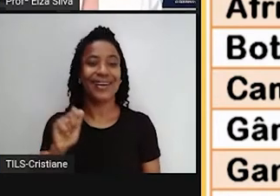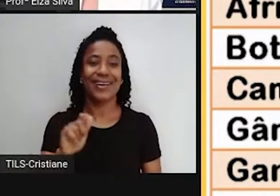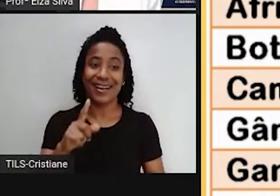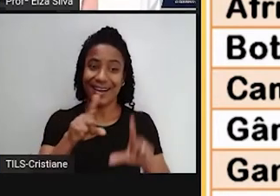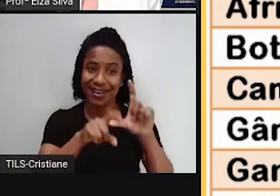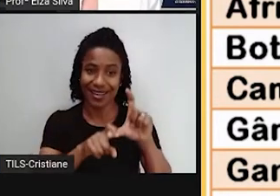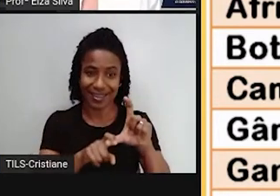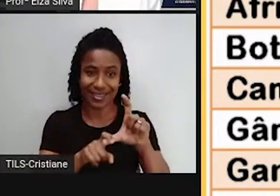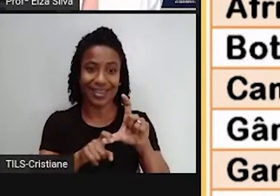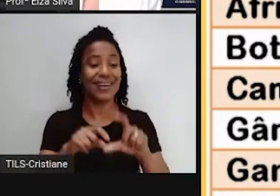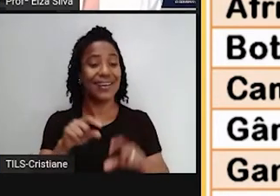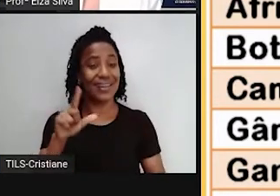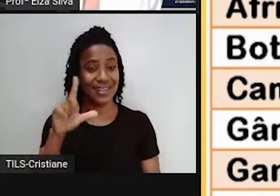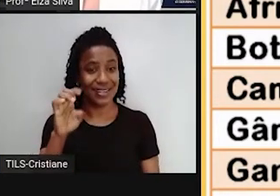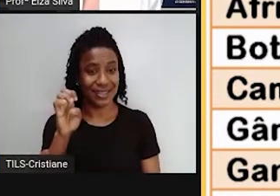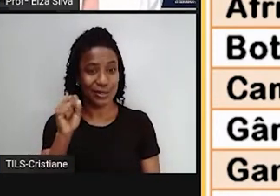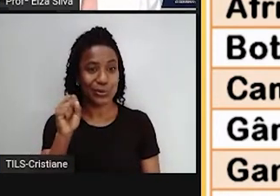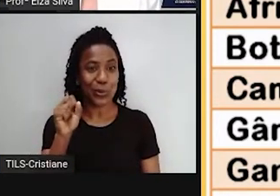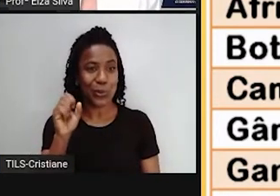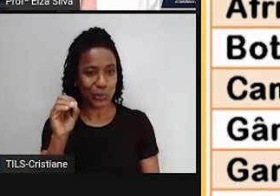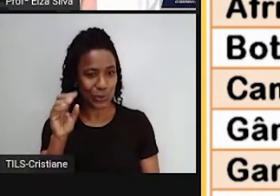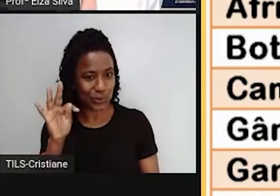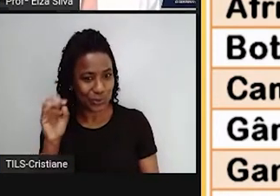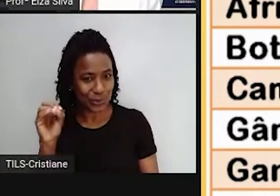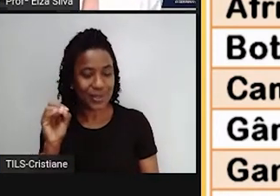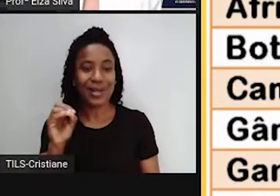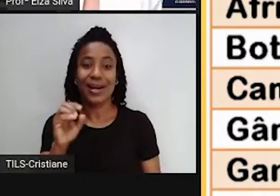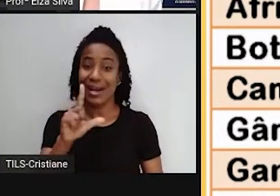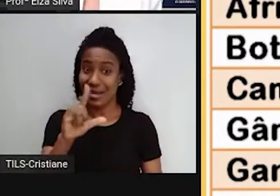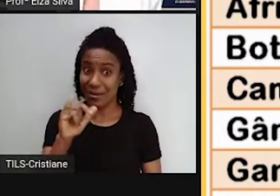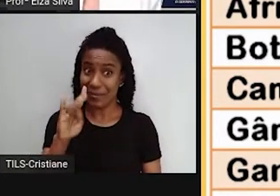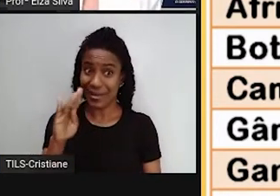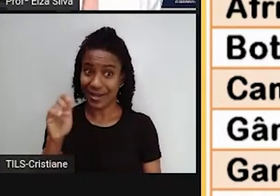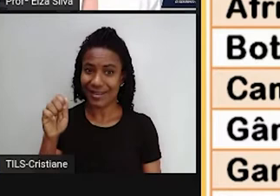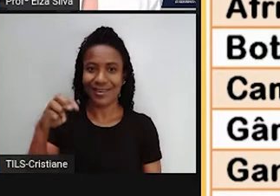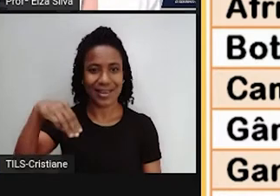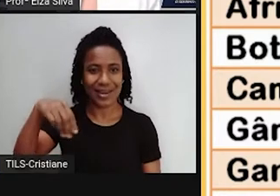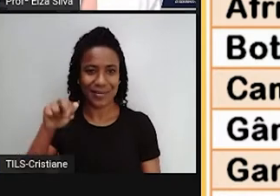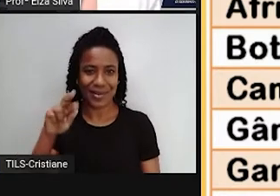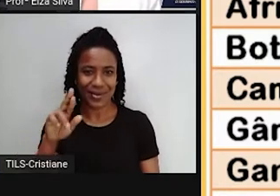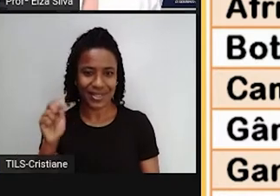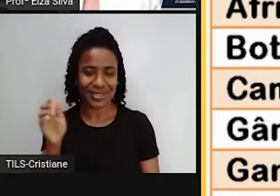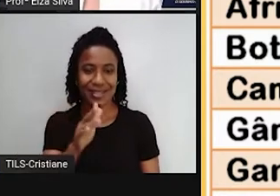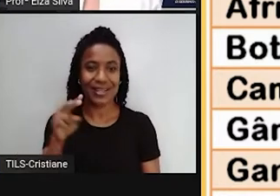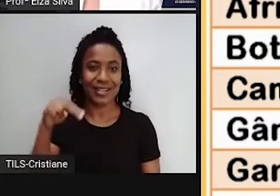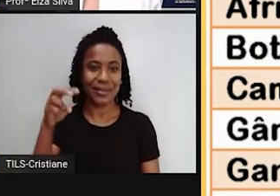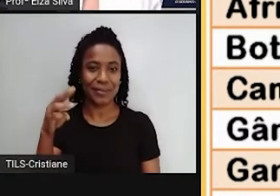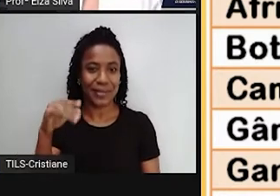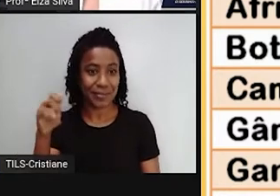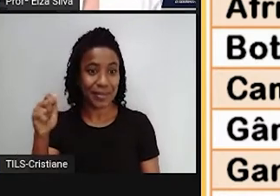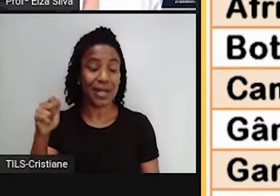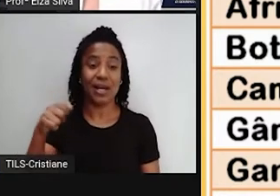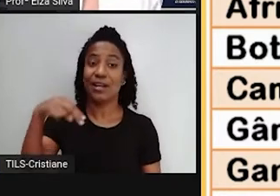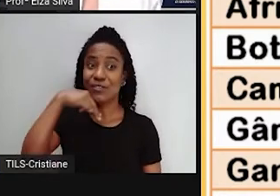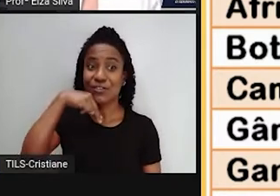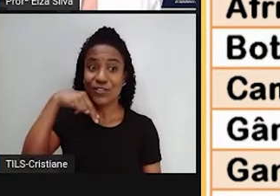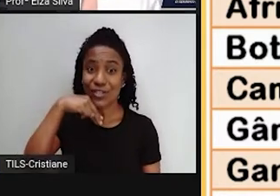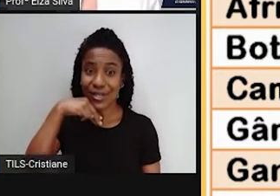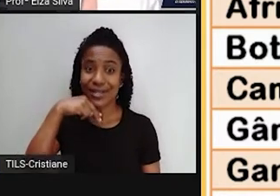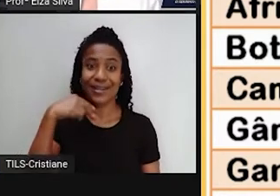Lesoto, Libéria, Malawi, Maurícia, Namíbia, Nigéria,